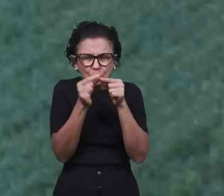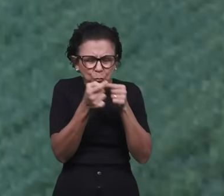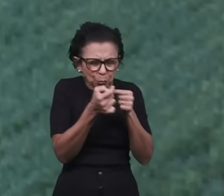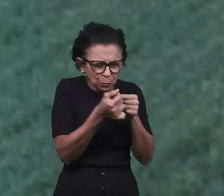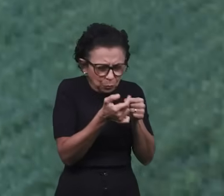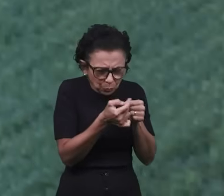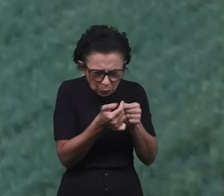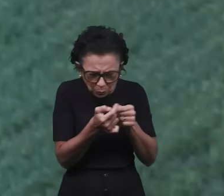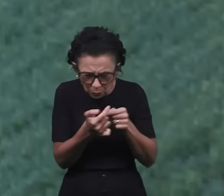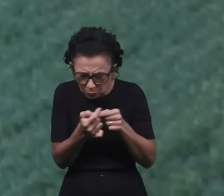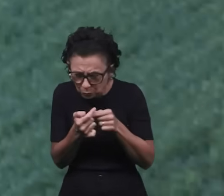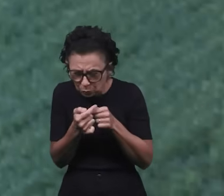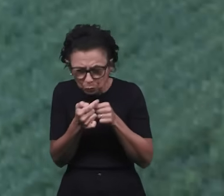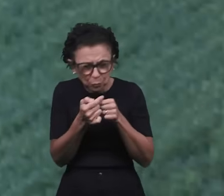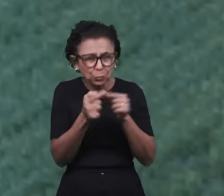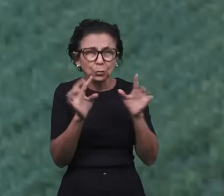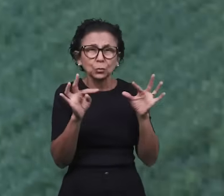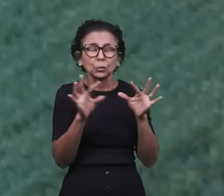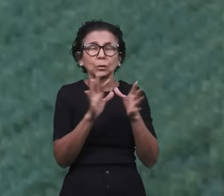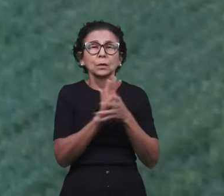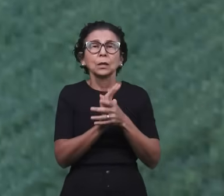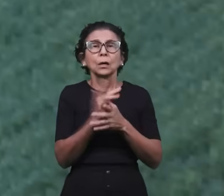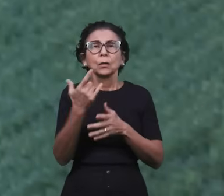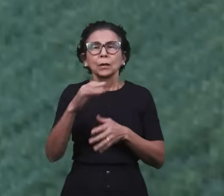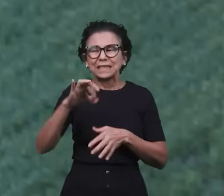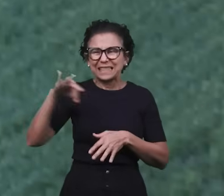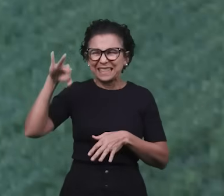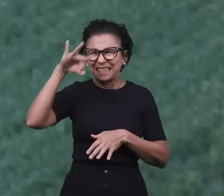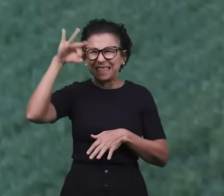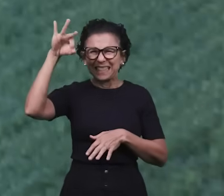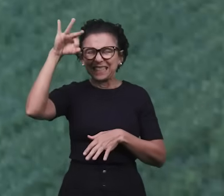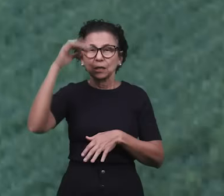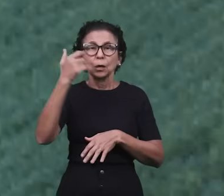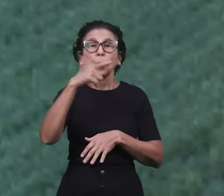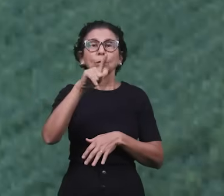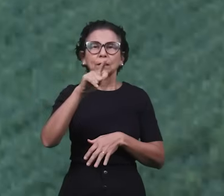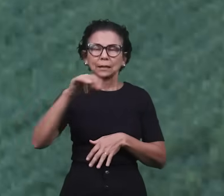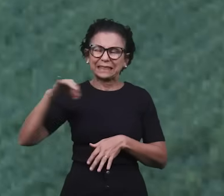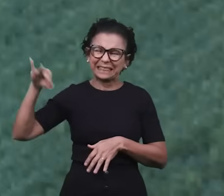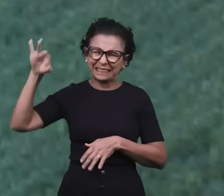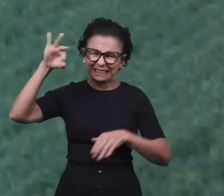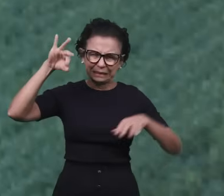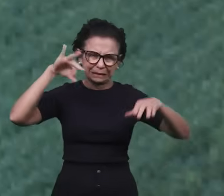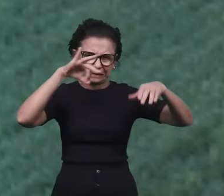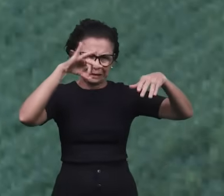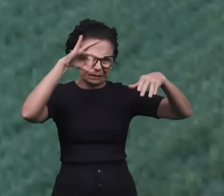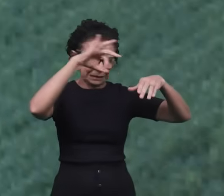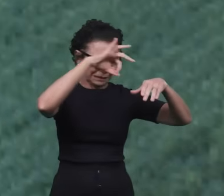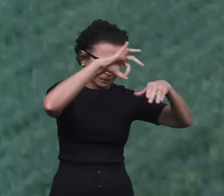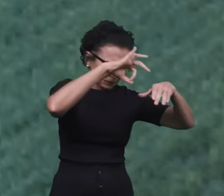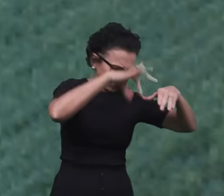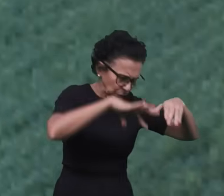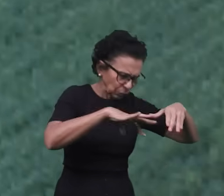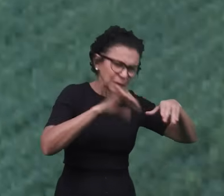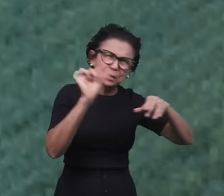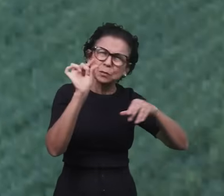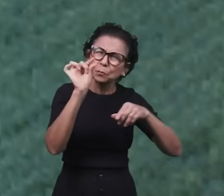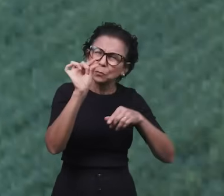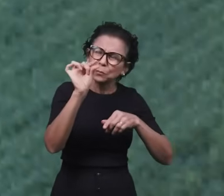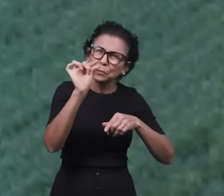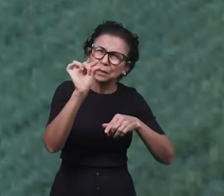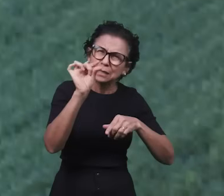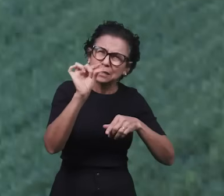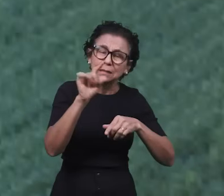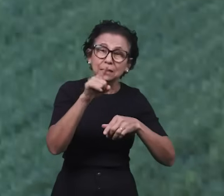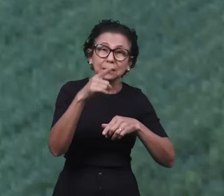alimento, depois ela começa só com mel e vai recebendo ali até chegar o momento de ser fechada. Chega, a larva fica num